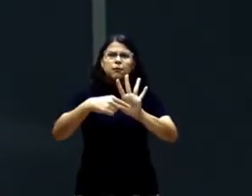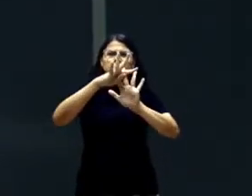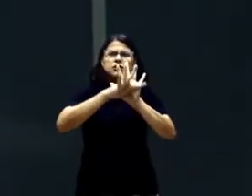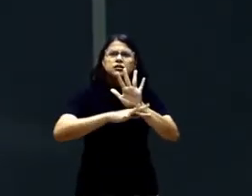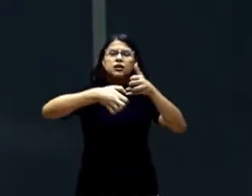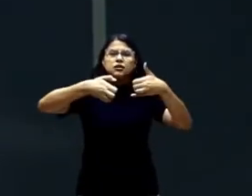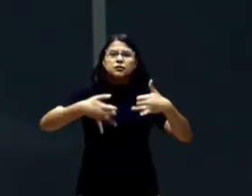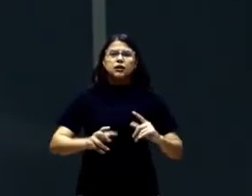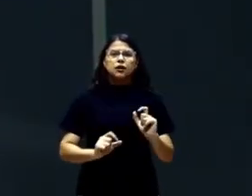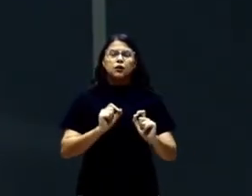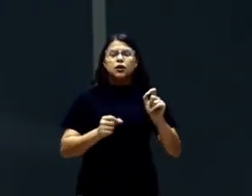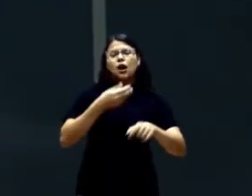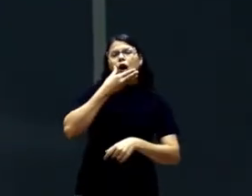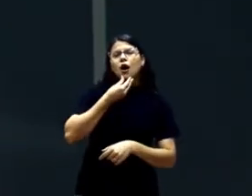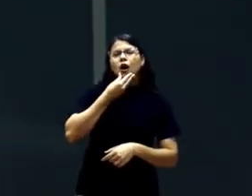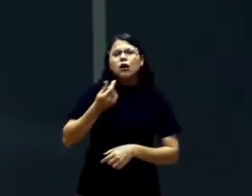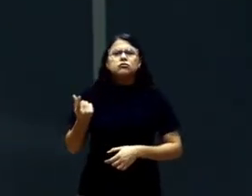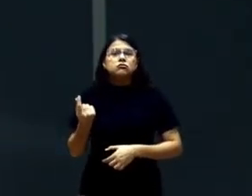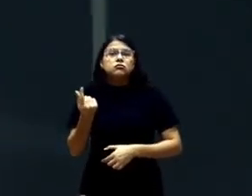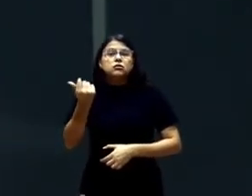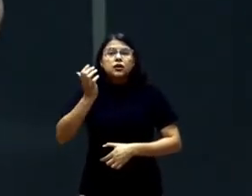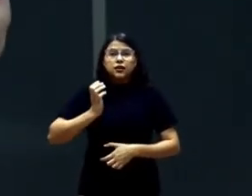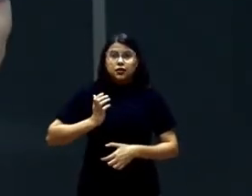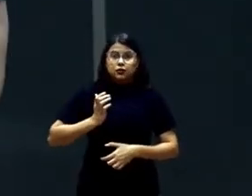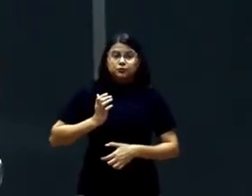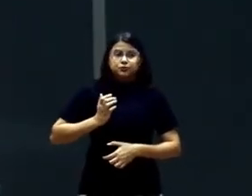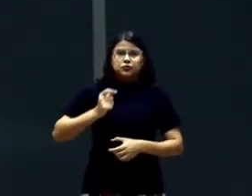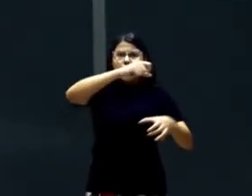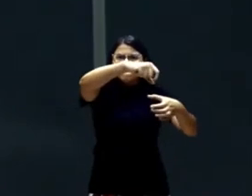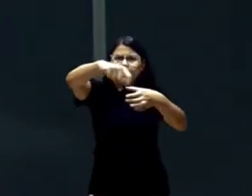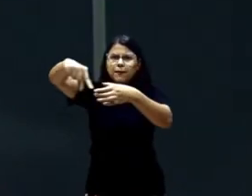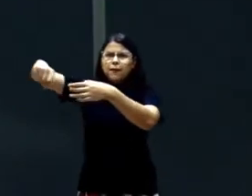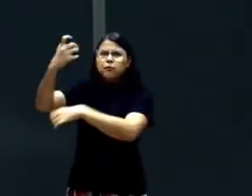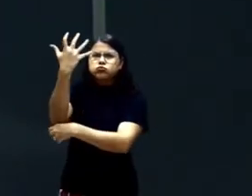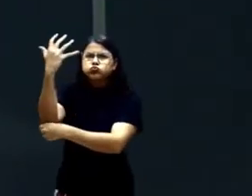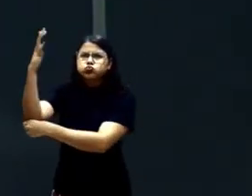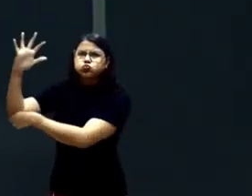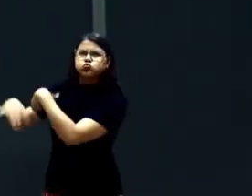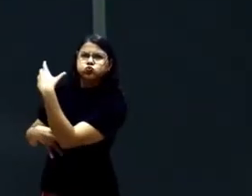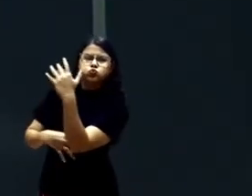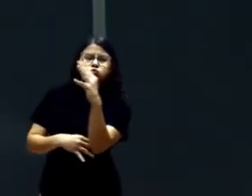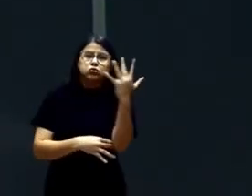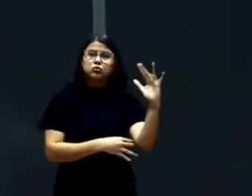Antes da colheita, ele já era rico. Ele já tinha posses.